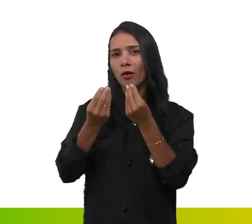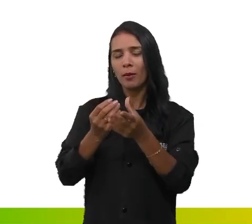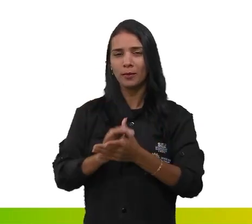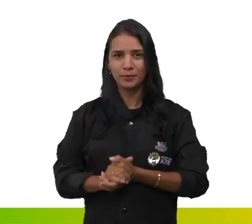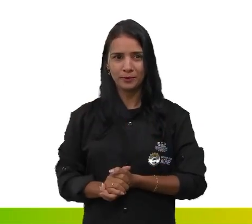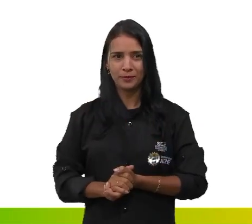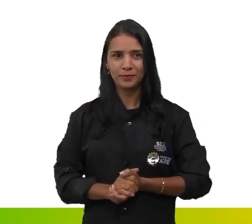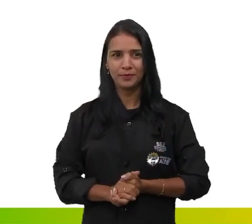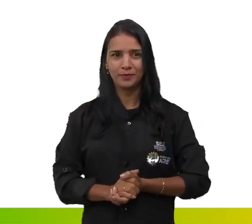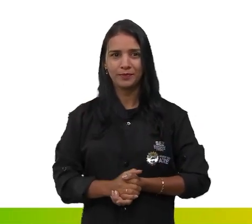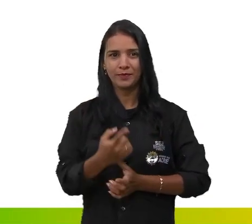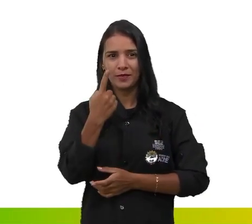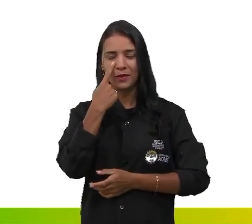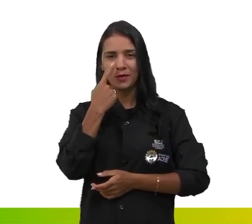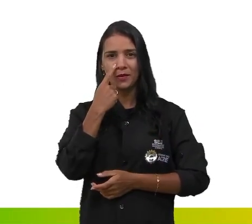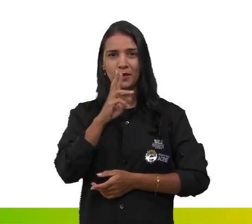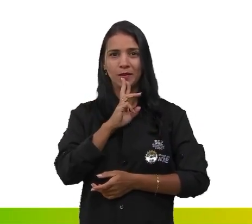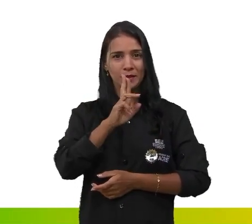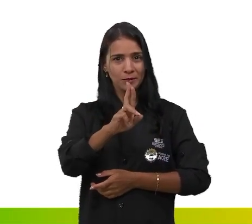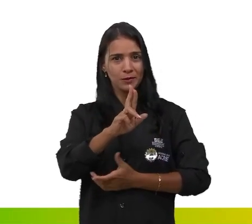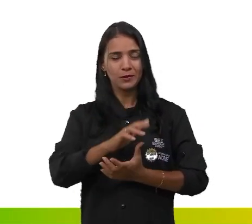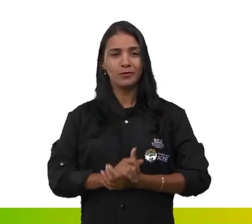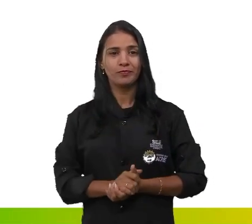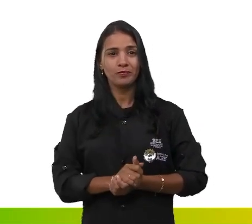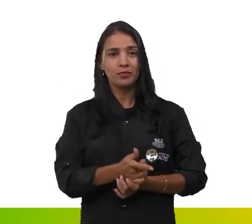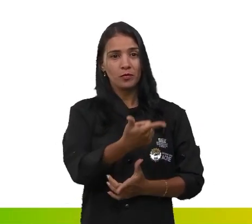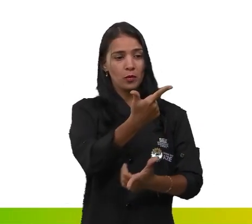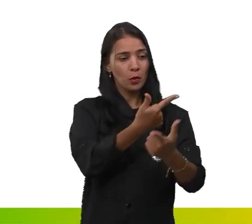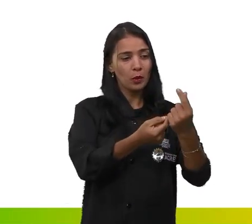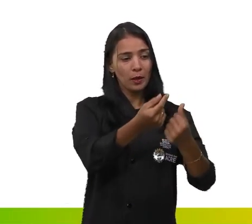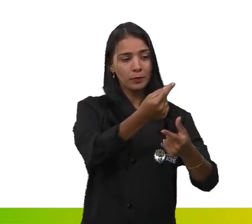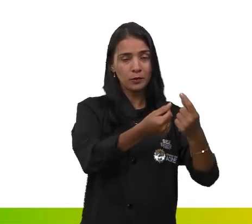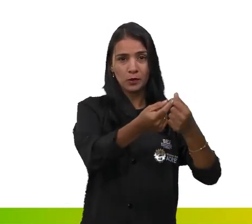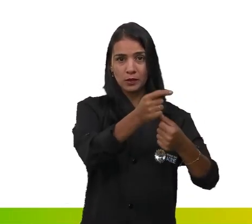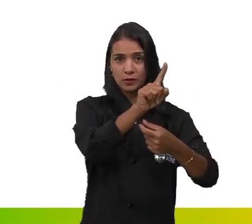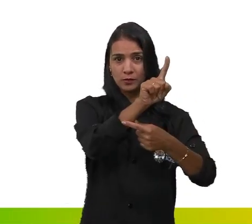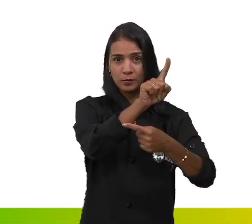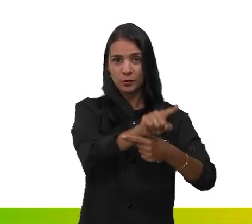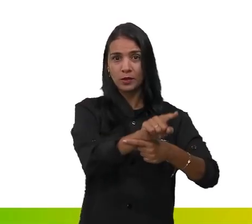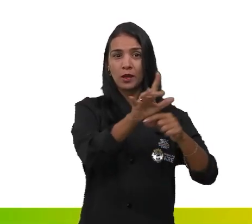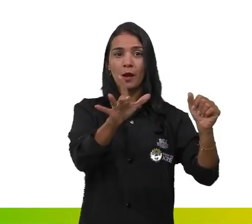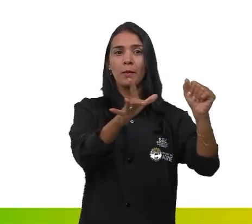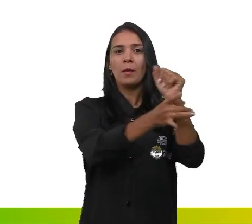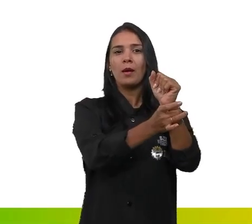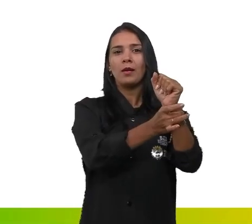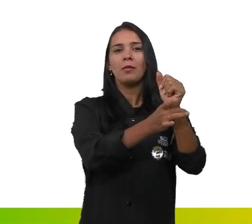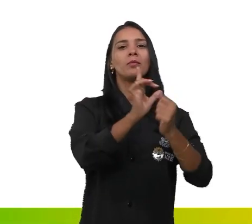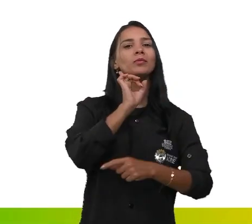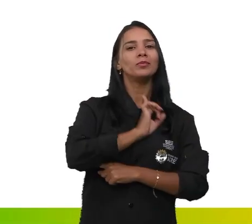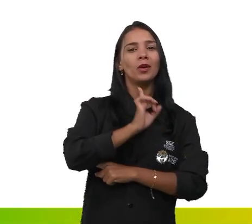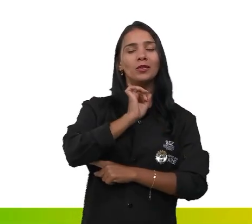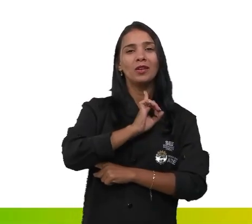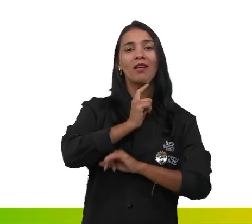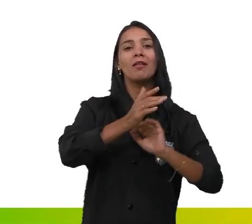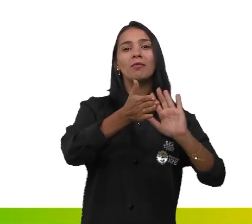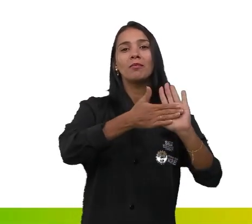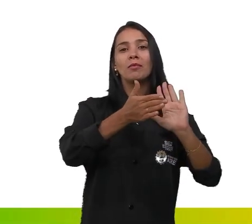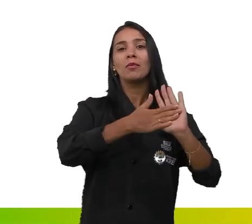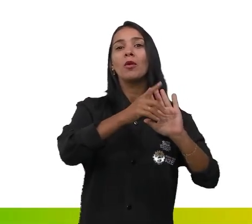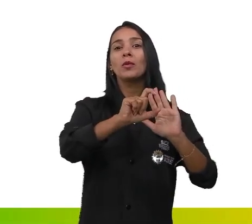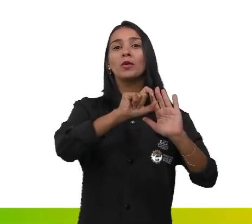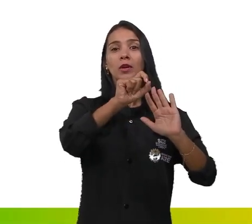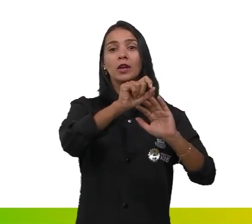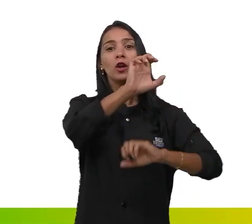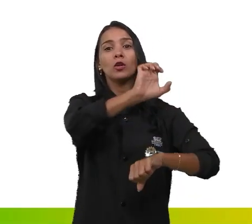vamos aqui na leitura. O capitalismo, fundamentado pelos Estados Unidos, propunha